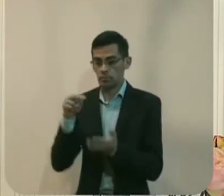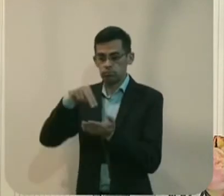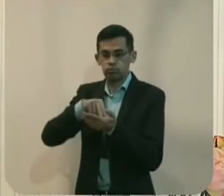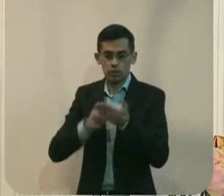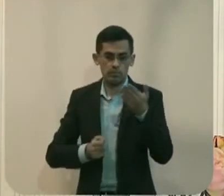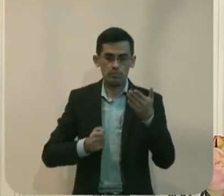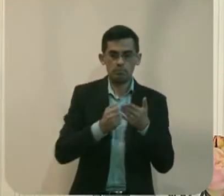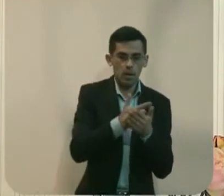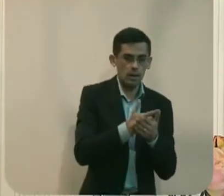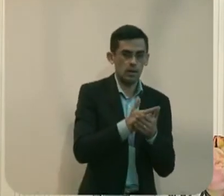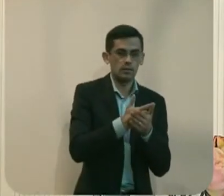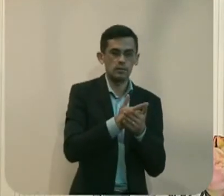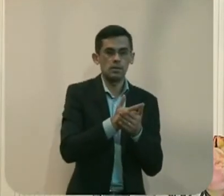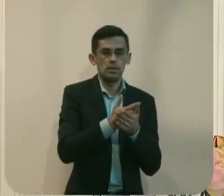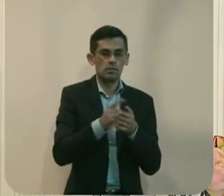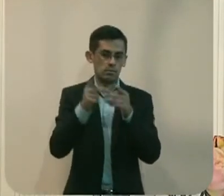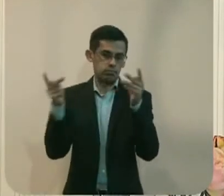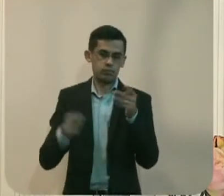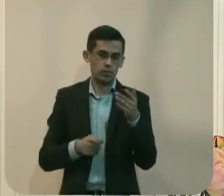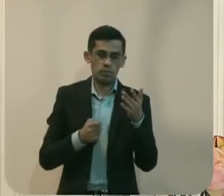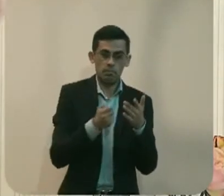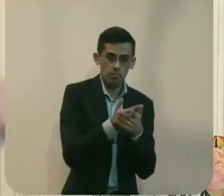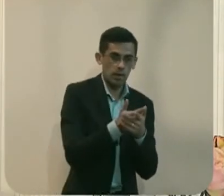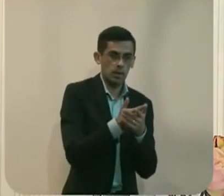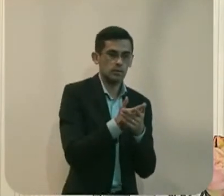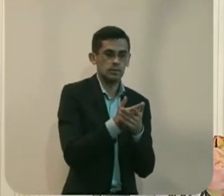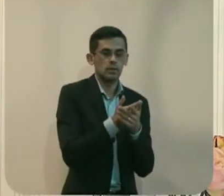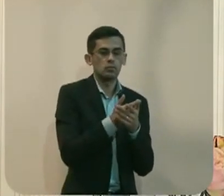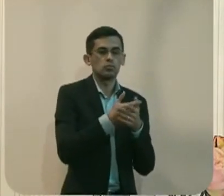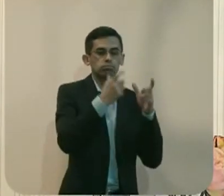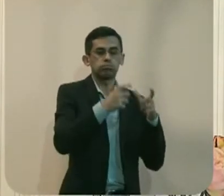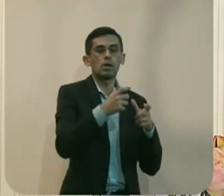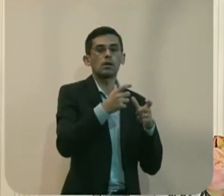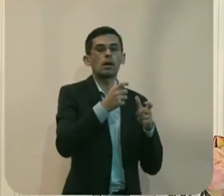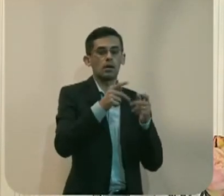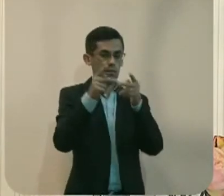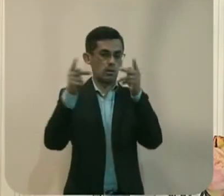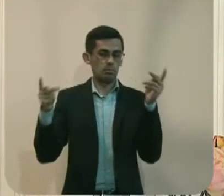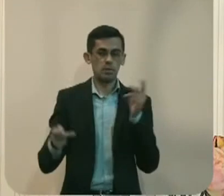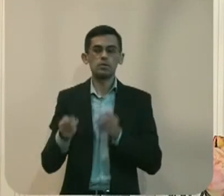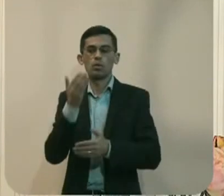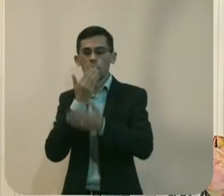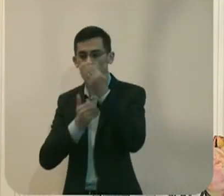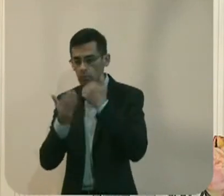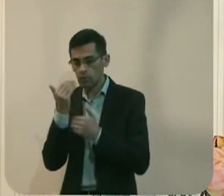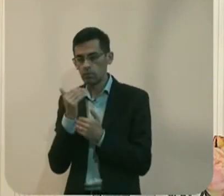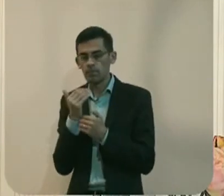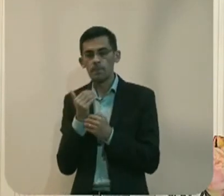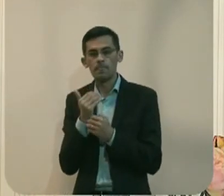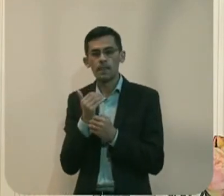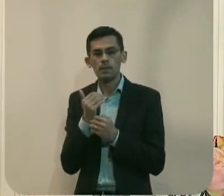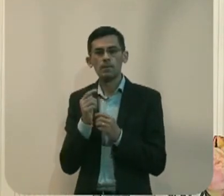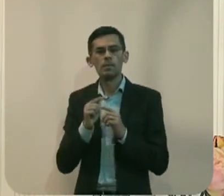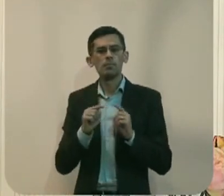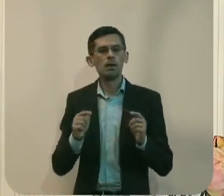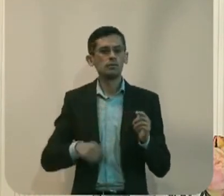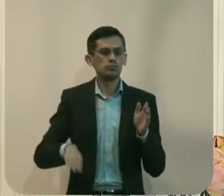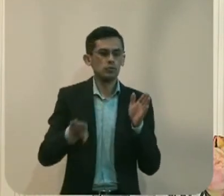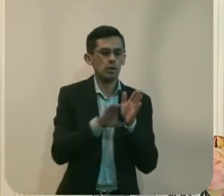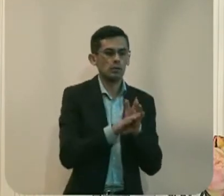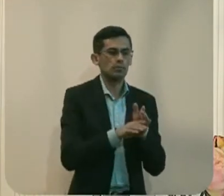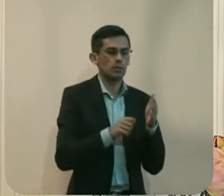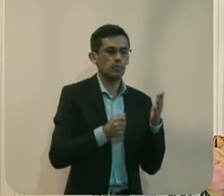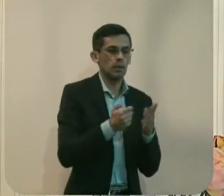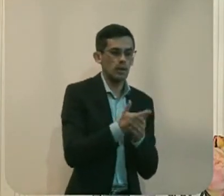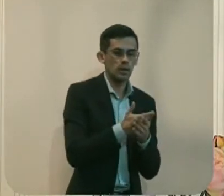para pagar no balcão do dono ali o que eu tinha consumido. E quando eu cheguei